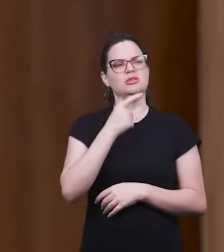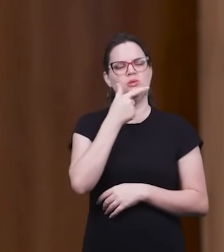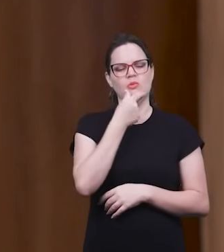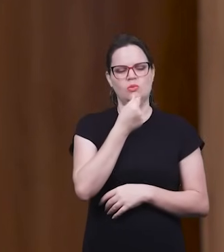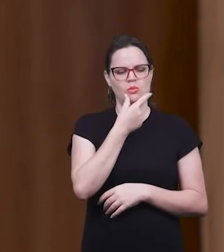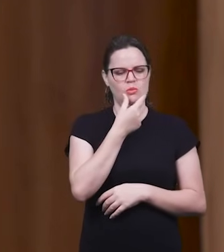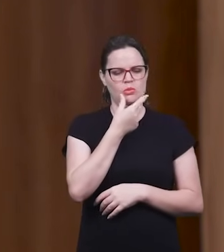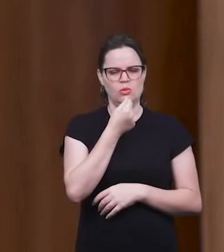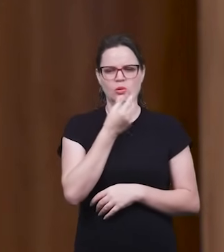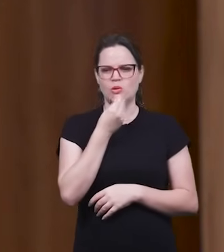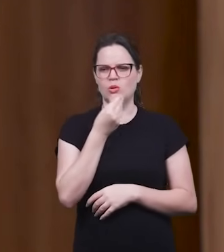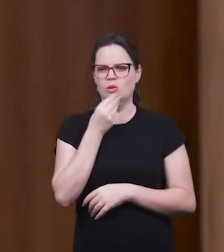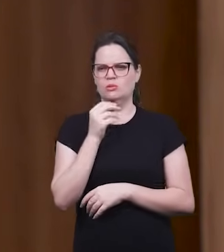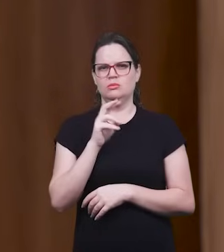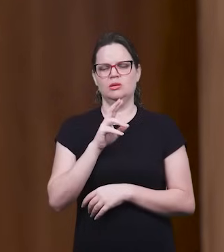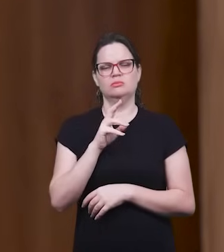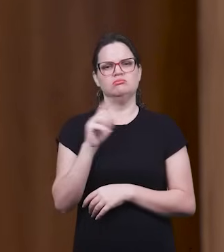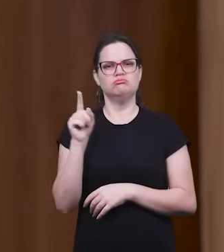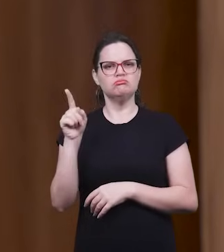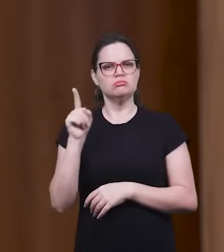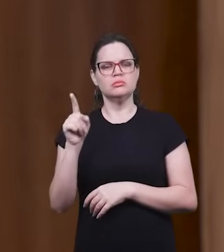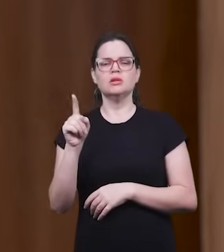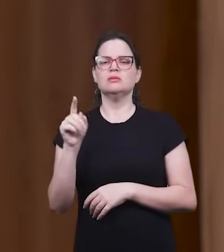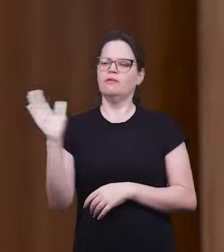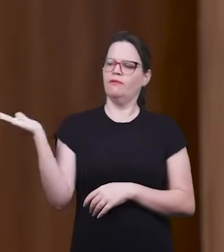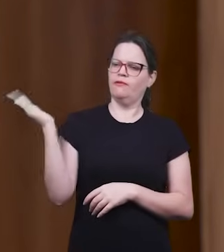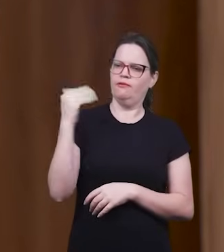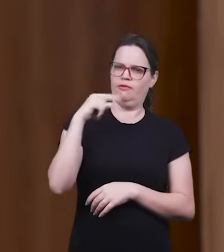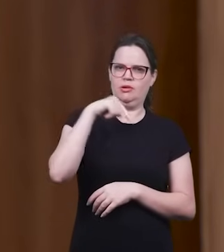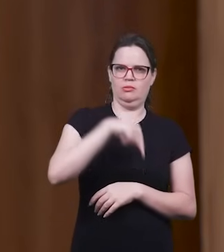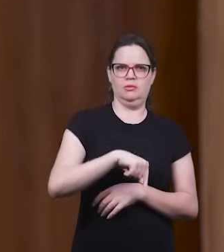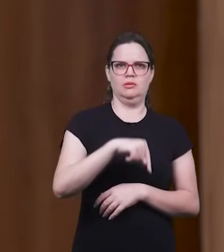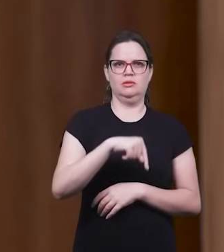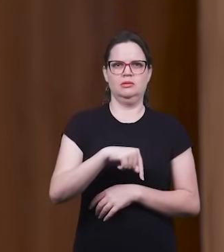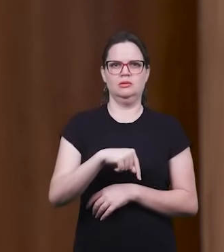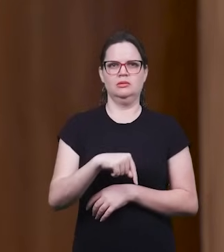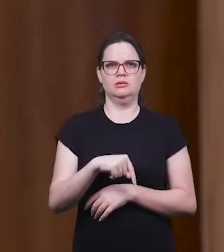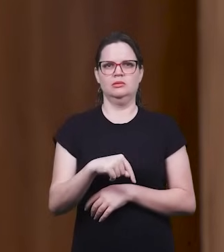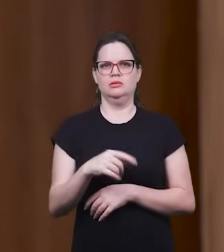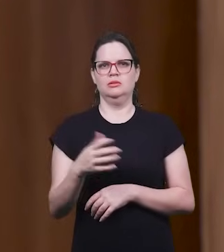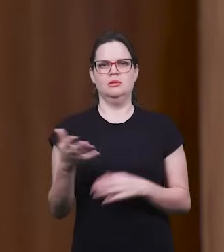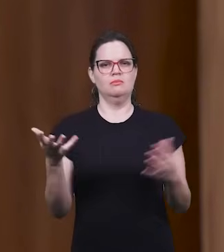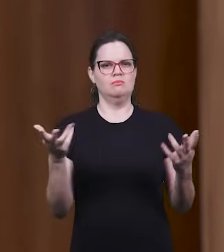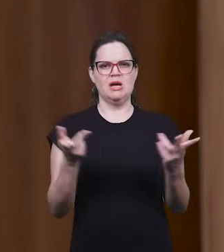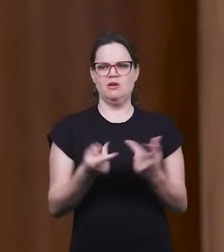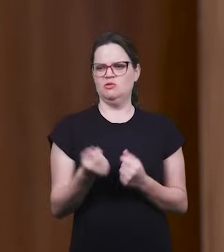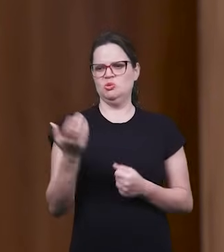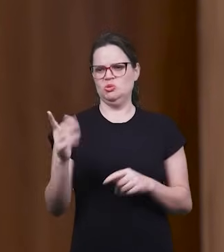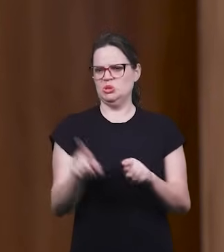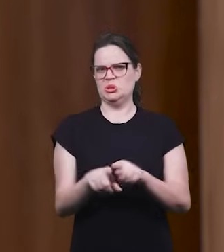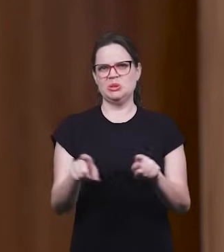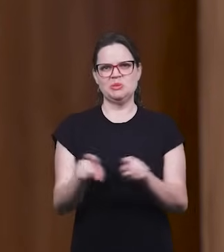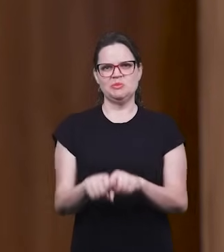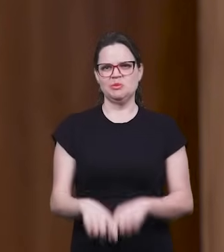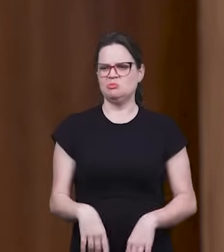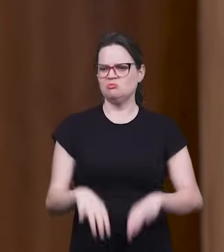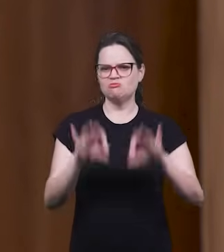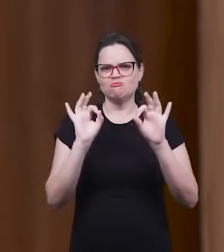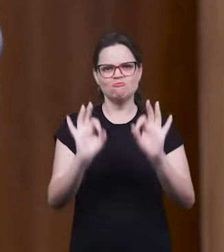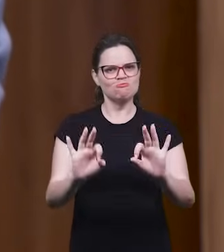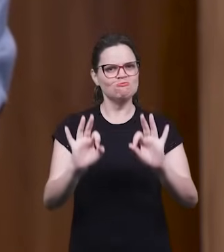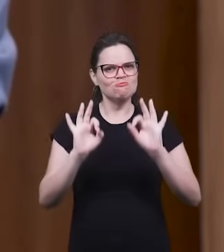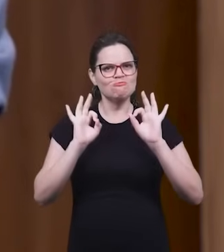Chiarelli. Ele veio aqui fazendo aquilo, fenômeno, camarada.